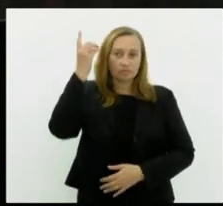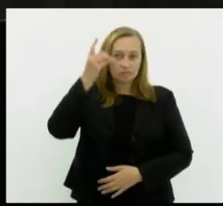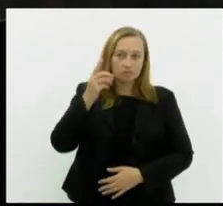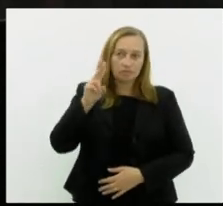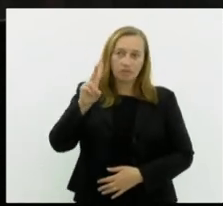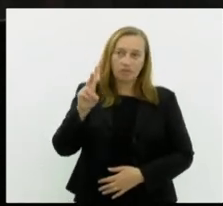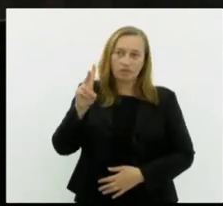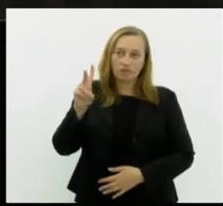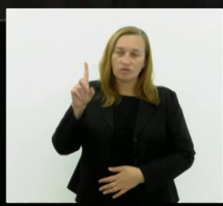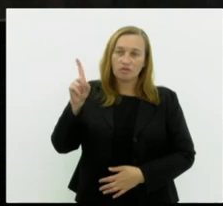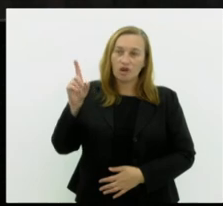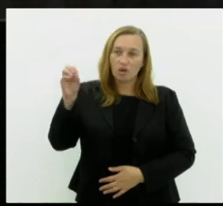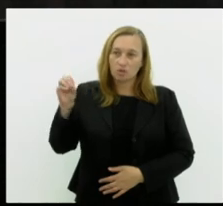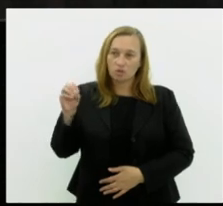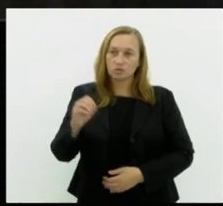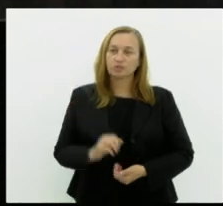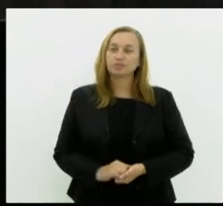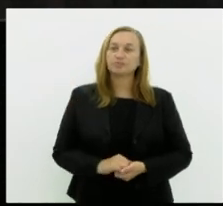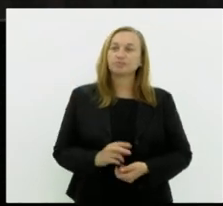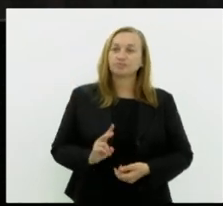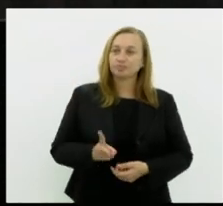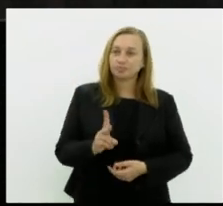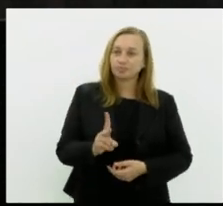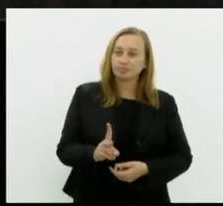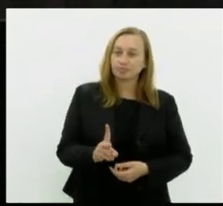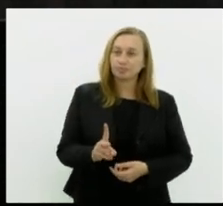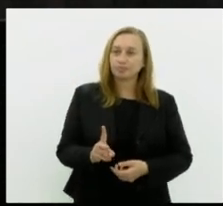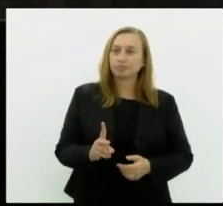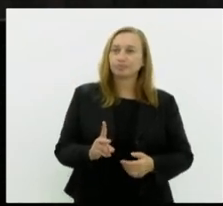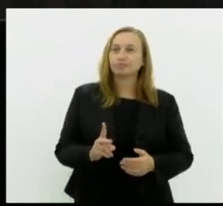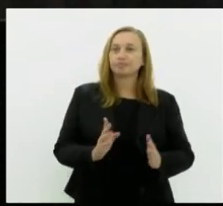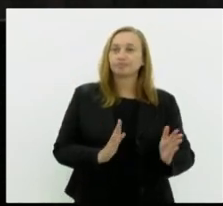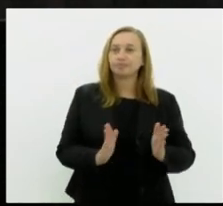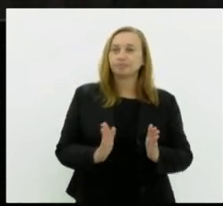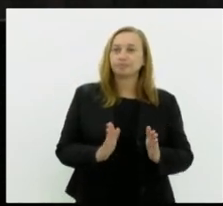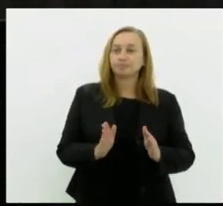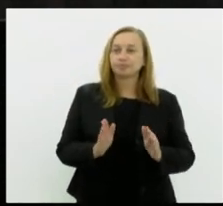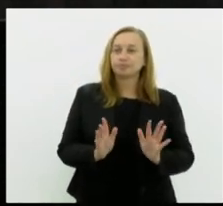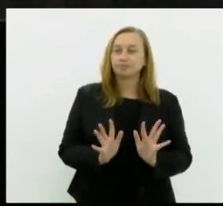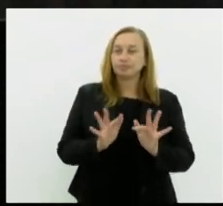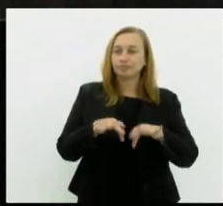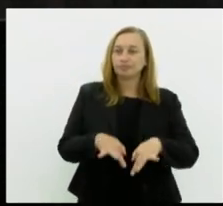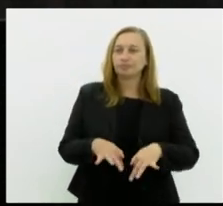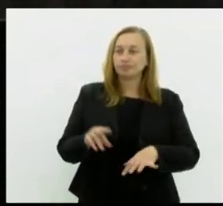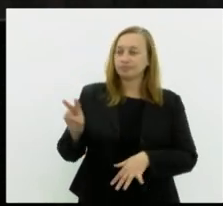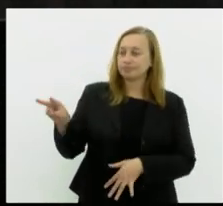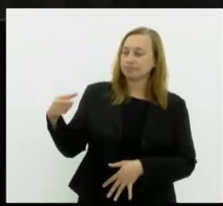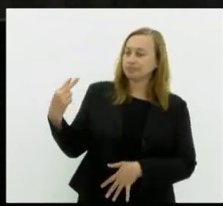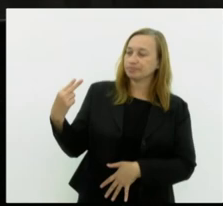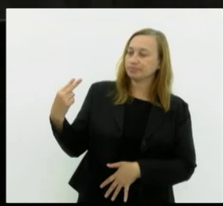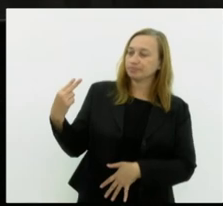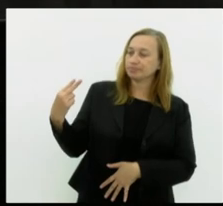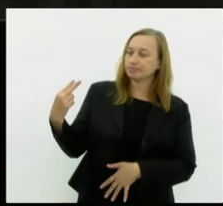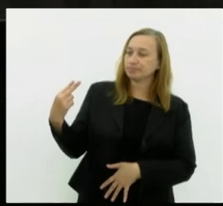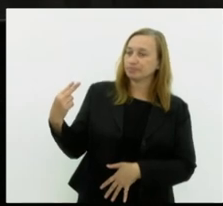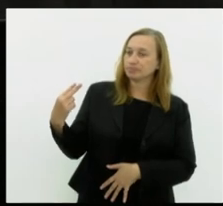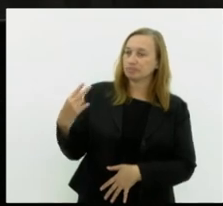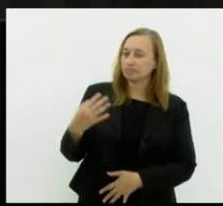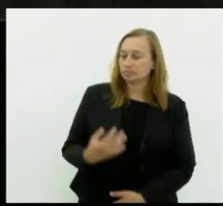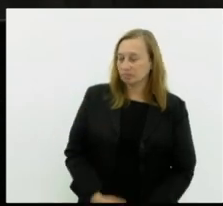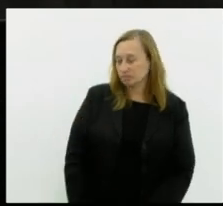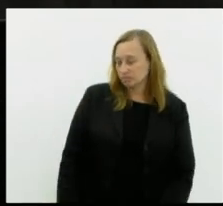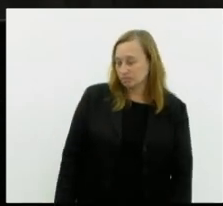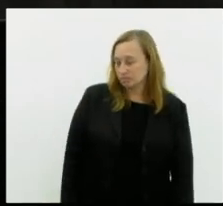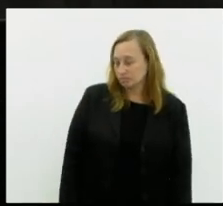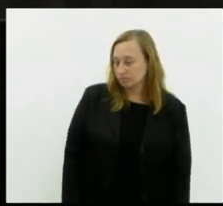Valdaci Asa, que sempre preside o expediente inicial, ele já me olha assim de cara, com cara de tédio.